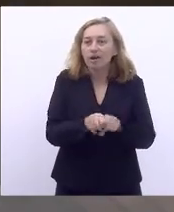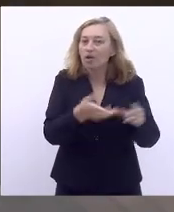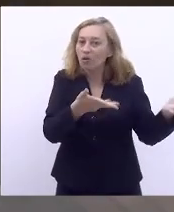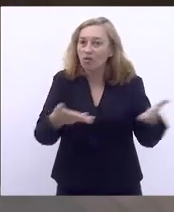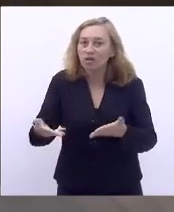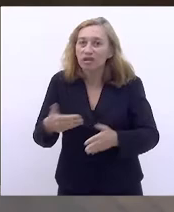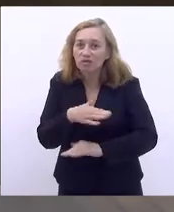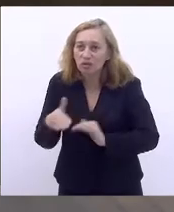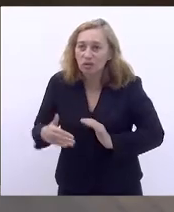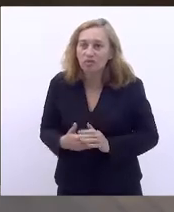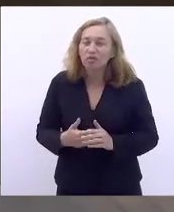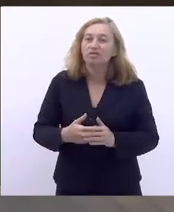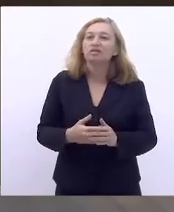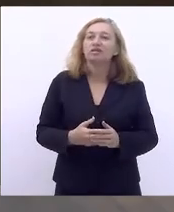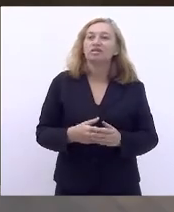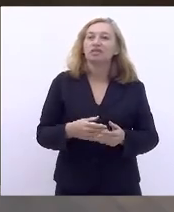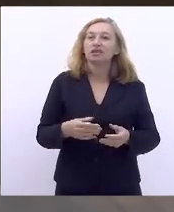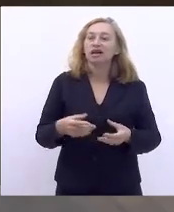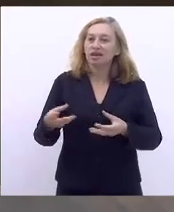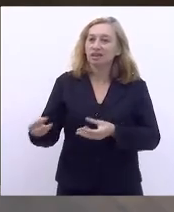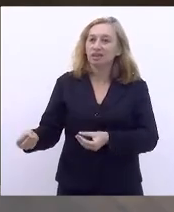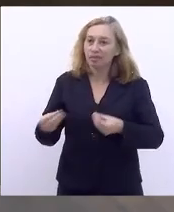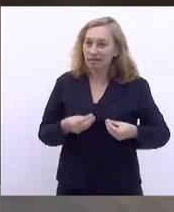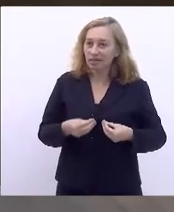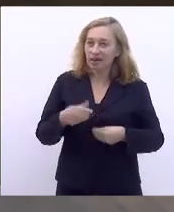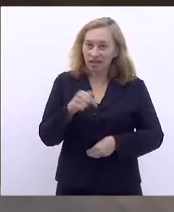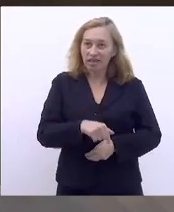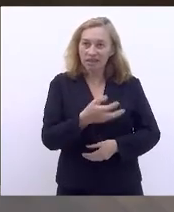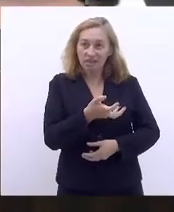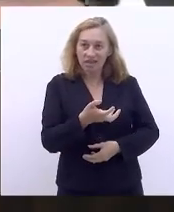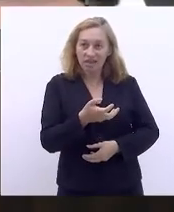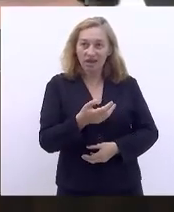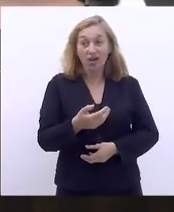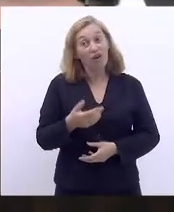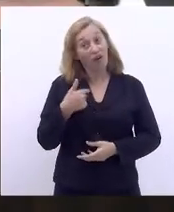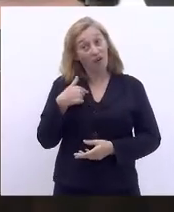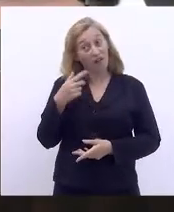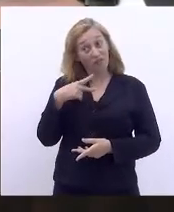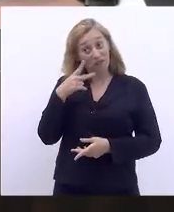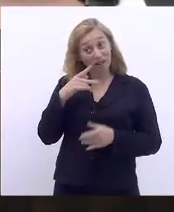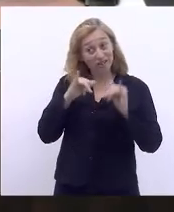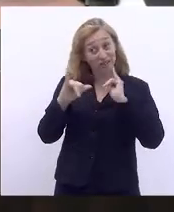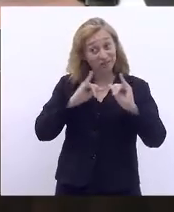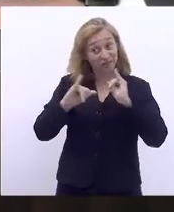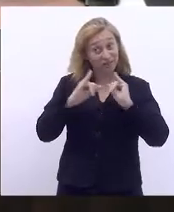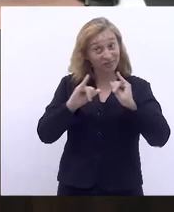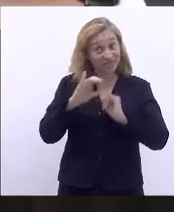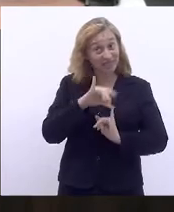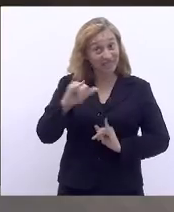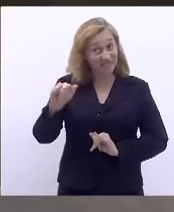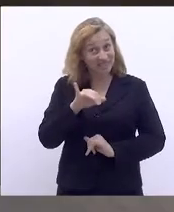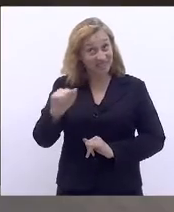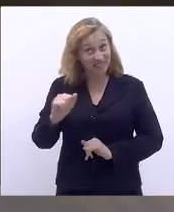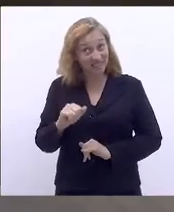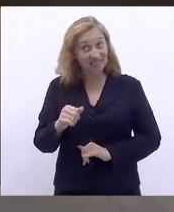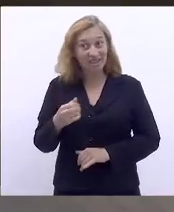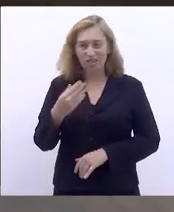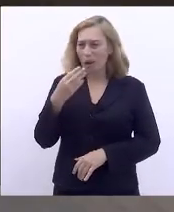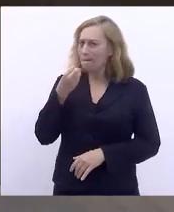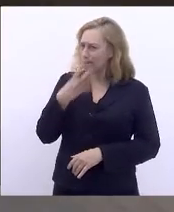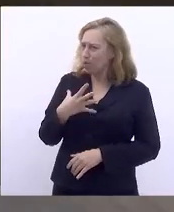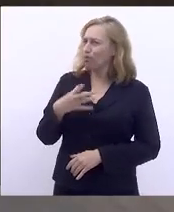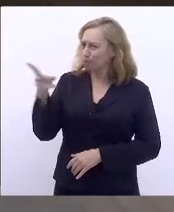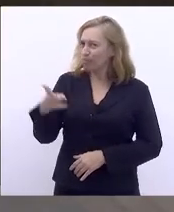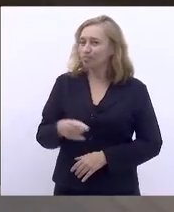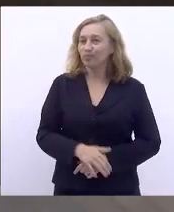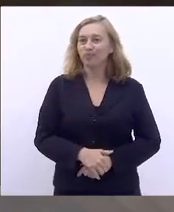a degustarem. E ela entrega aqui também, presidente, se quiserem. Olha eu fazendo propaganda da Cissa, mas é que o acarajé dela é muito